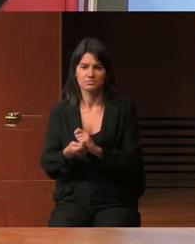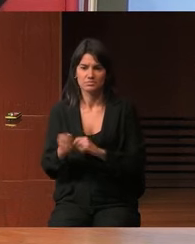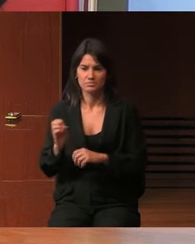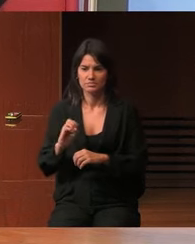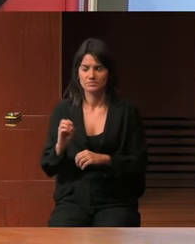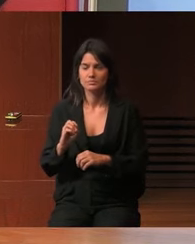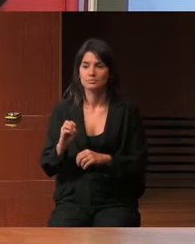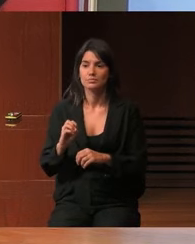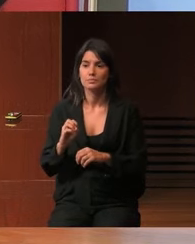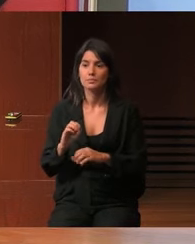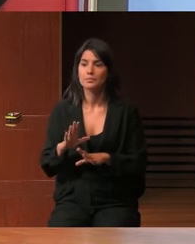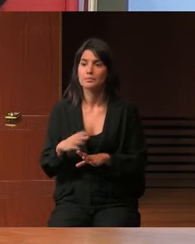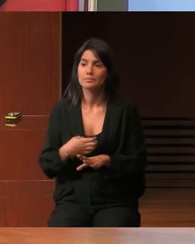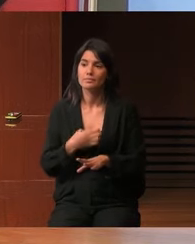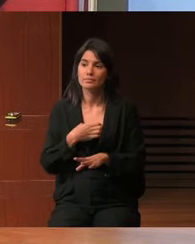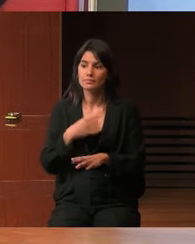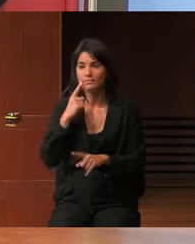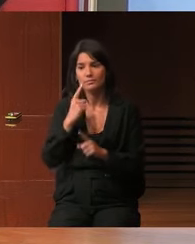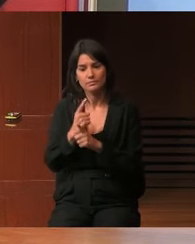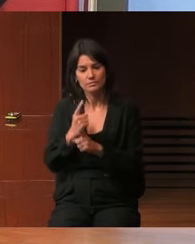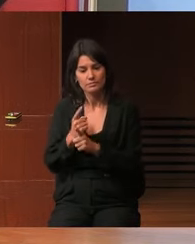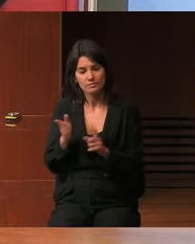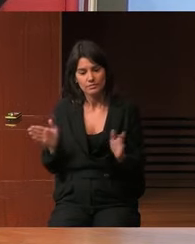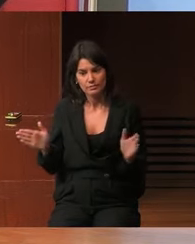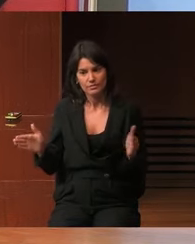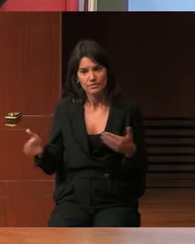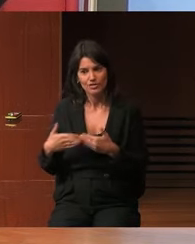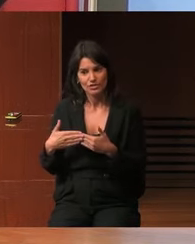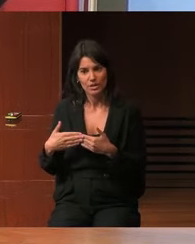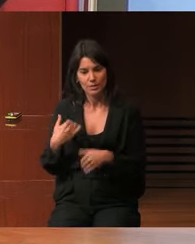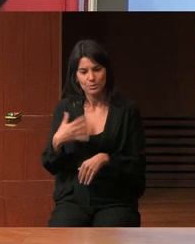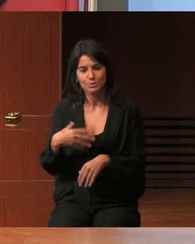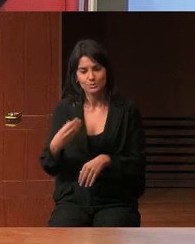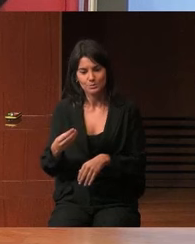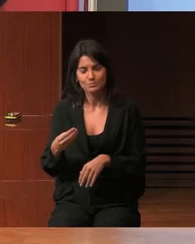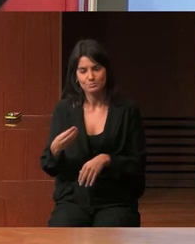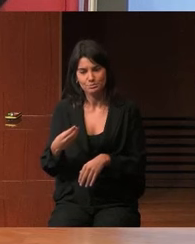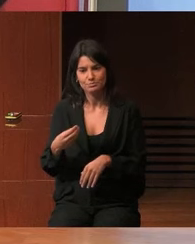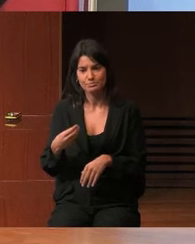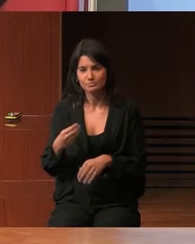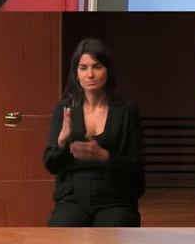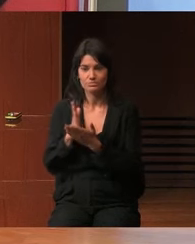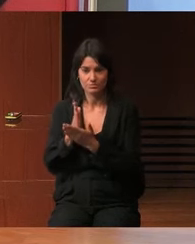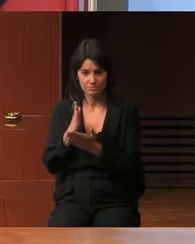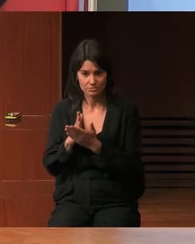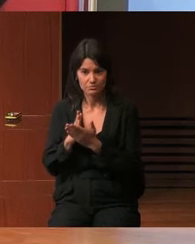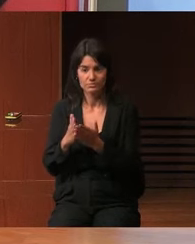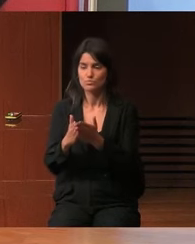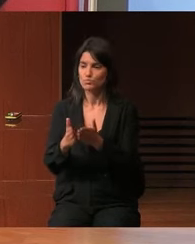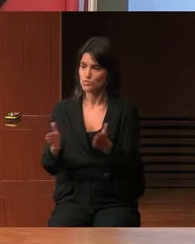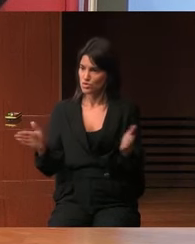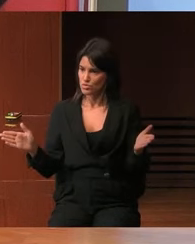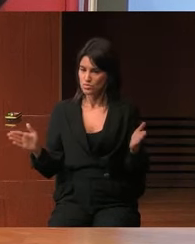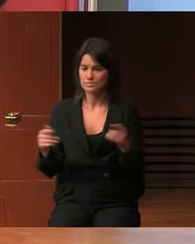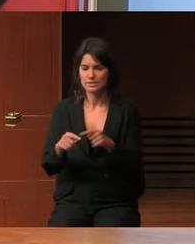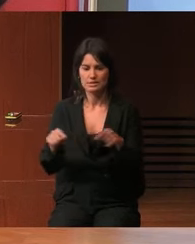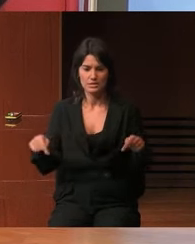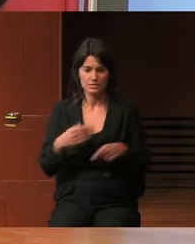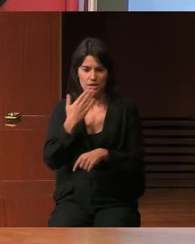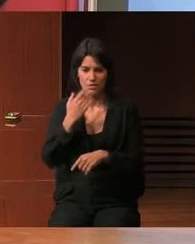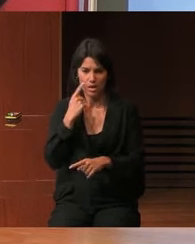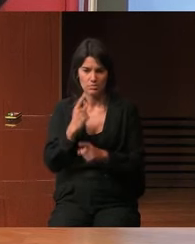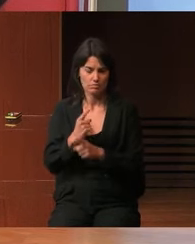é? E, num certo sentido, permanecia fechado ao mundo. Não? A escola em si abriu-se, mas a sala de aula